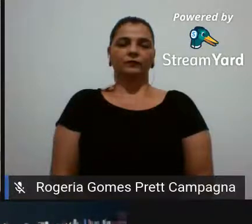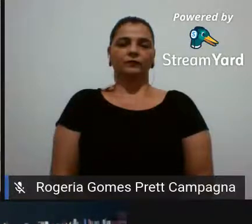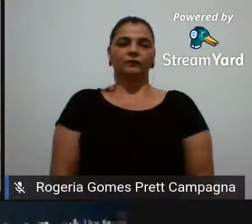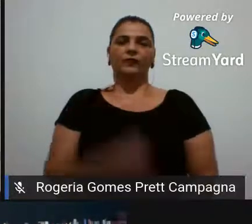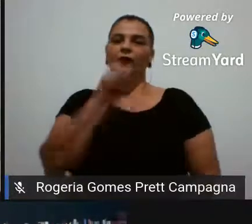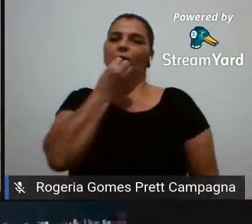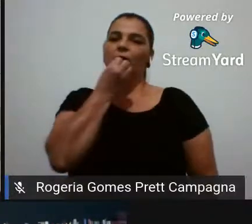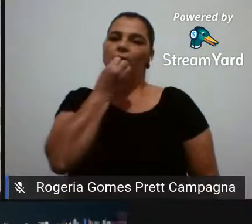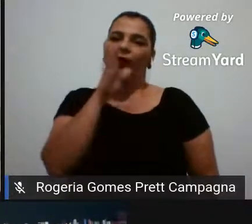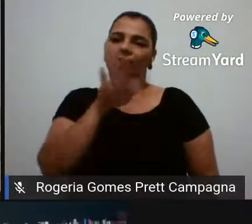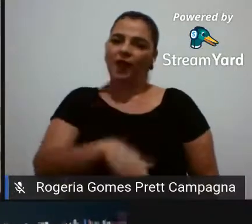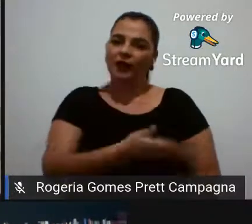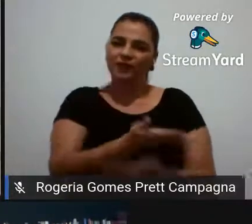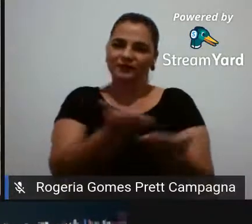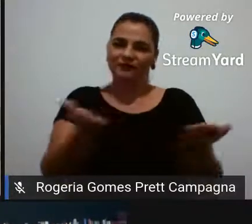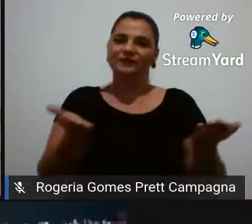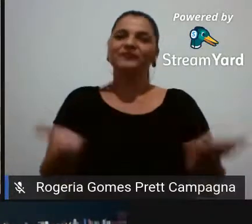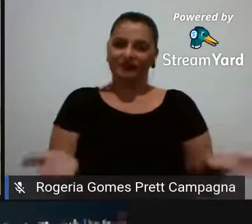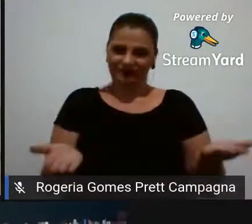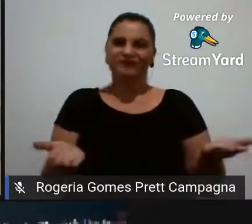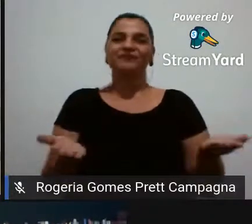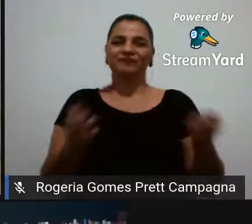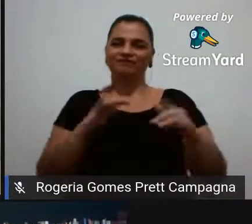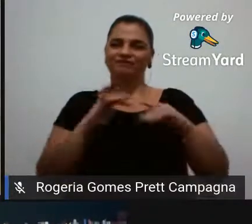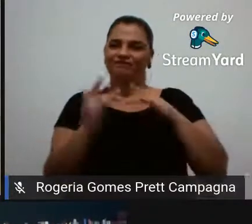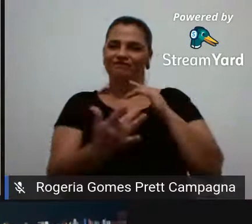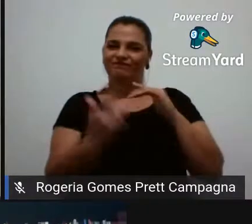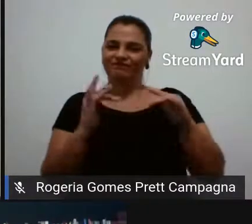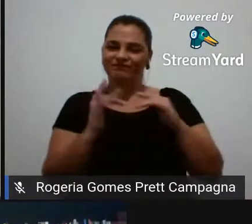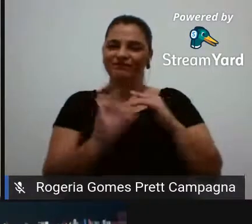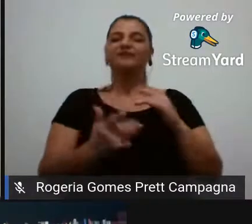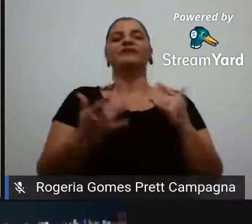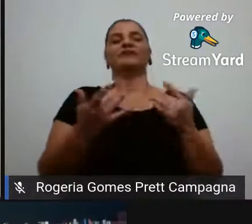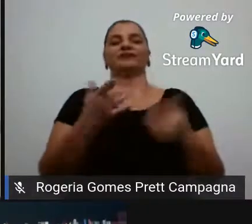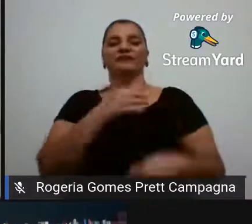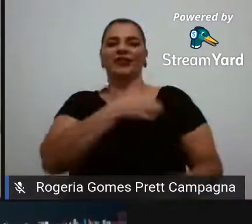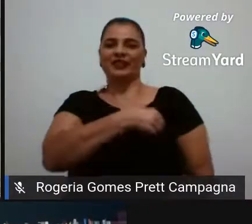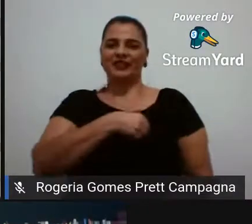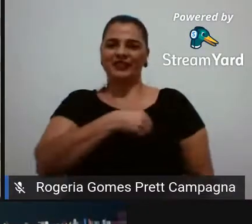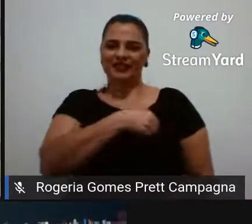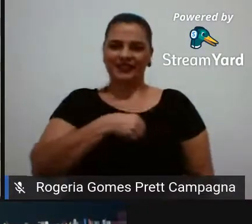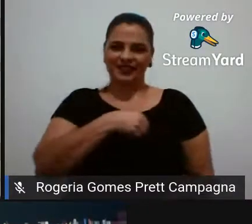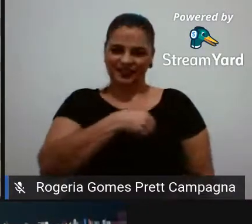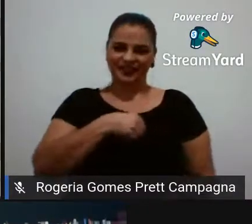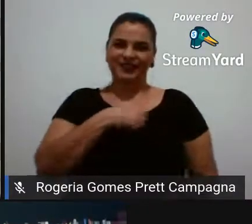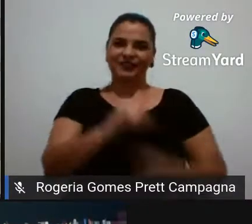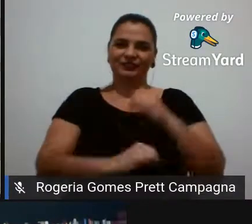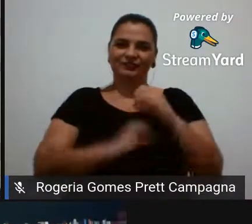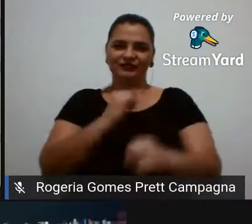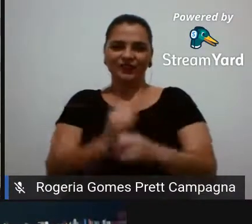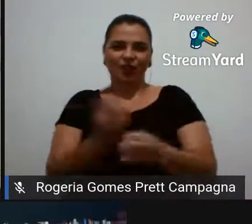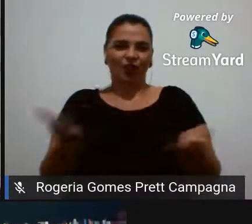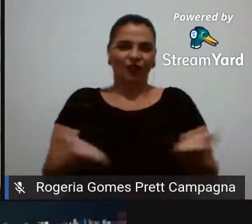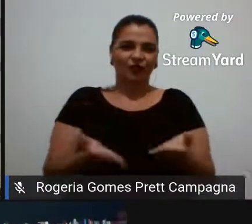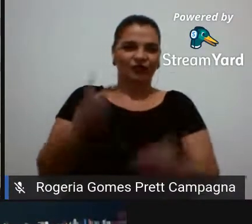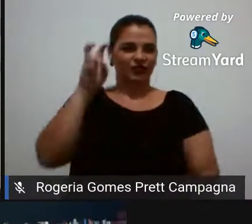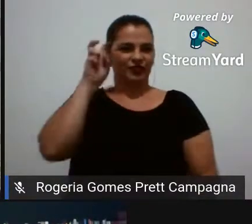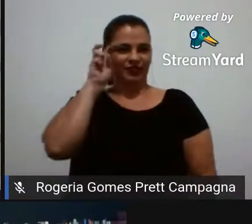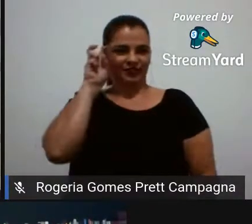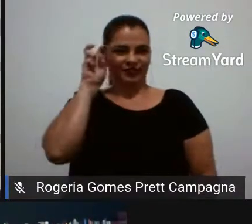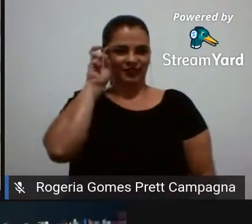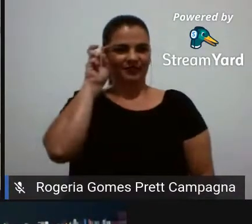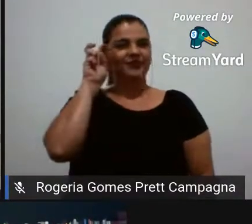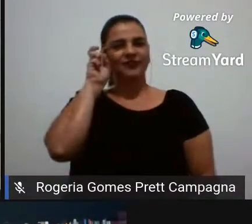Boa tarde para todo mundo que nos acompanha pelas redes sociais da CEDU Digital, especificamente nessa tarde de quinta-feira, para